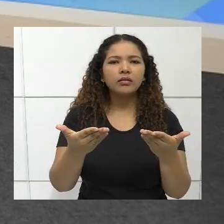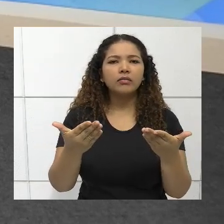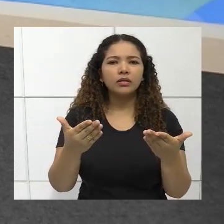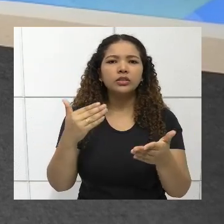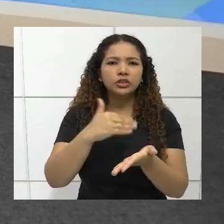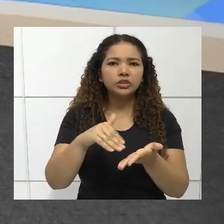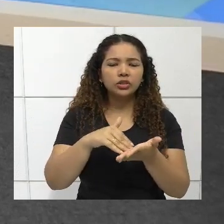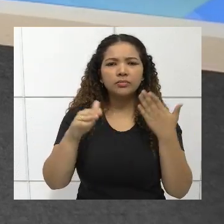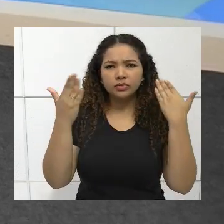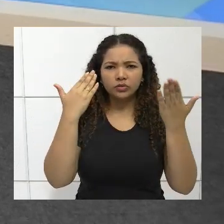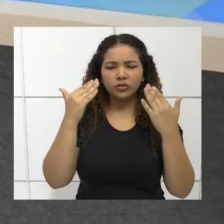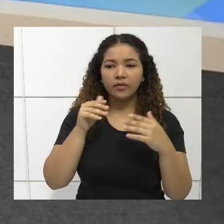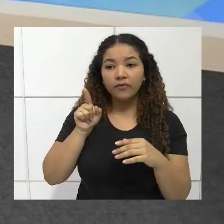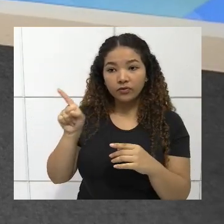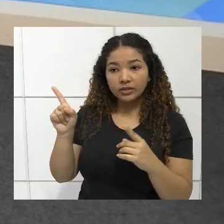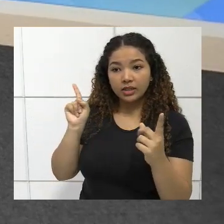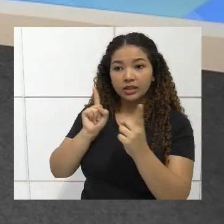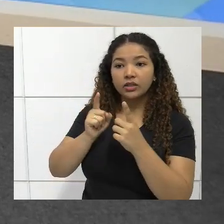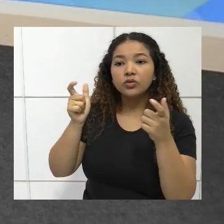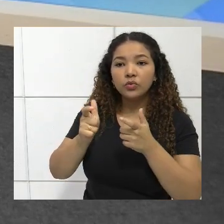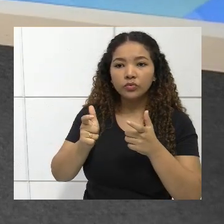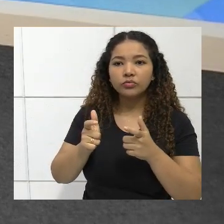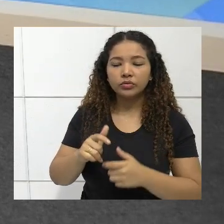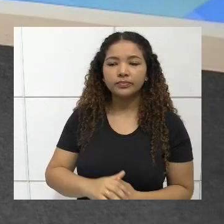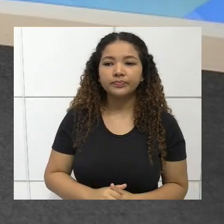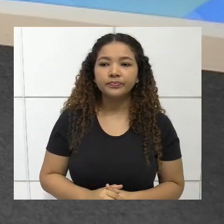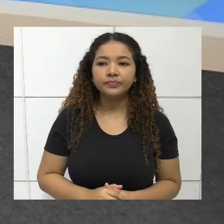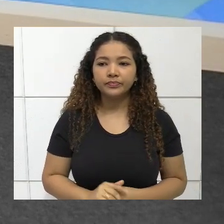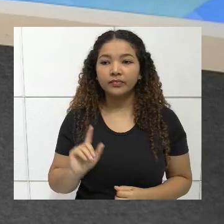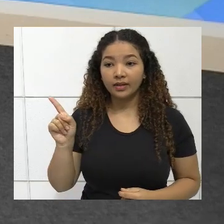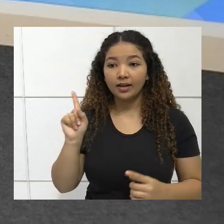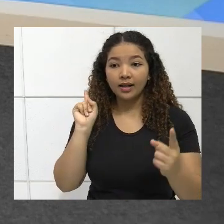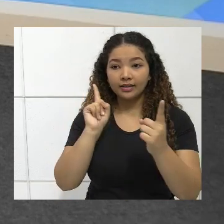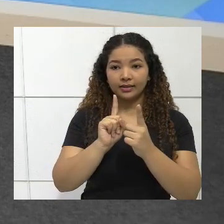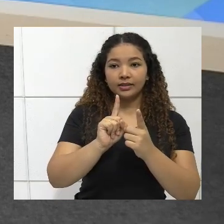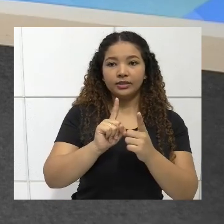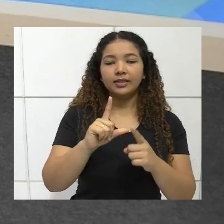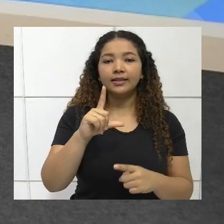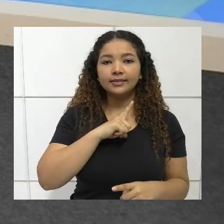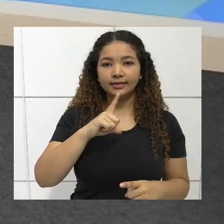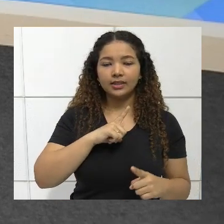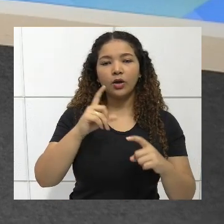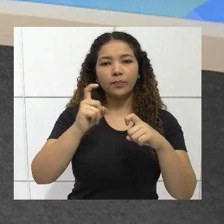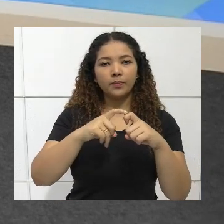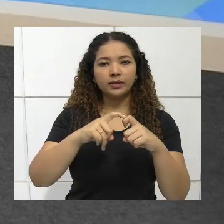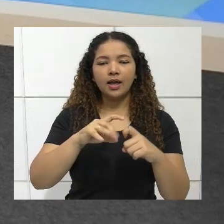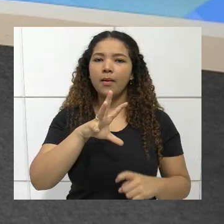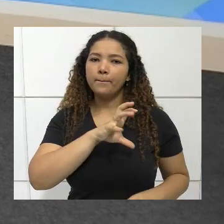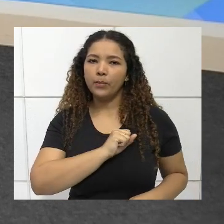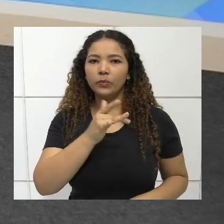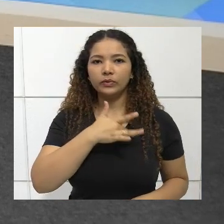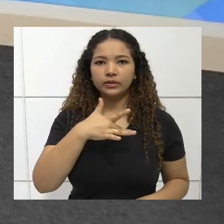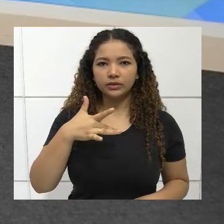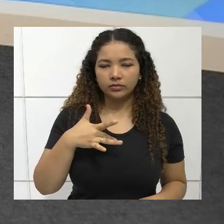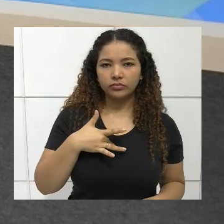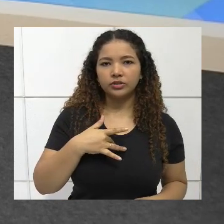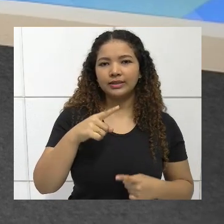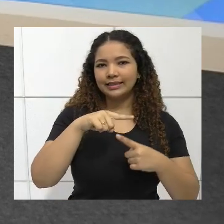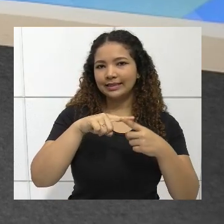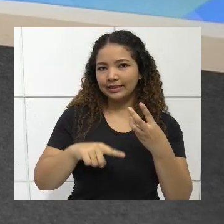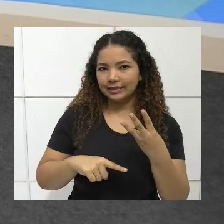Você atende qual escritório hoje? Qual consultório? Eu atendo na Clínica Amor Saúde, certo? Faço atendimentos clínicos lá, 3 vezes